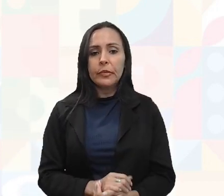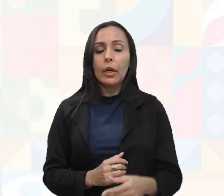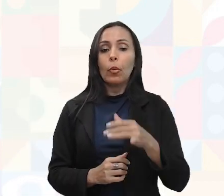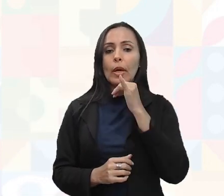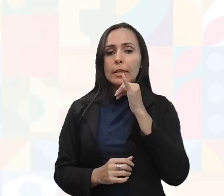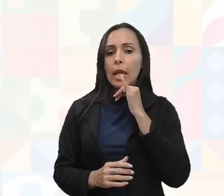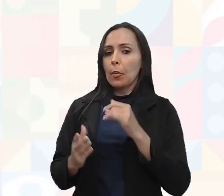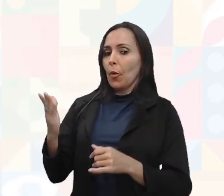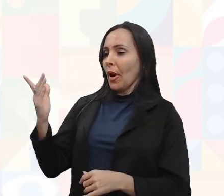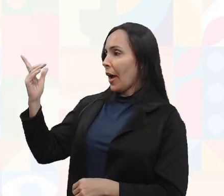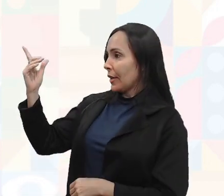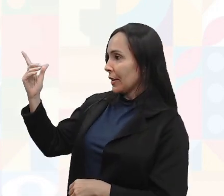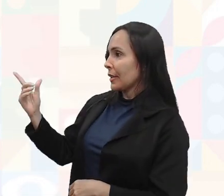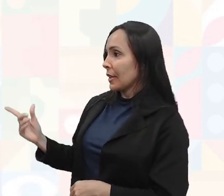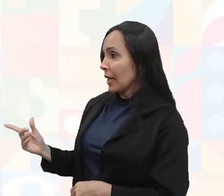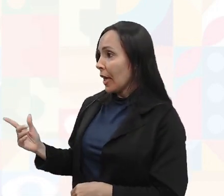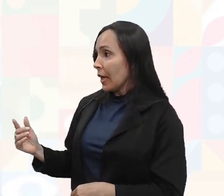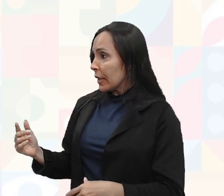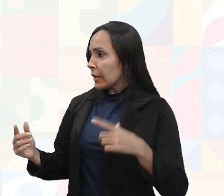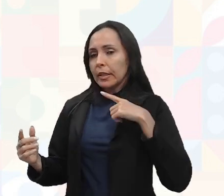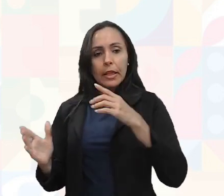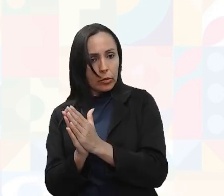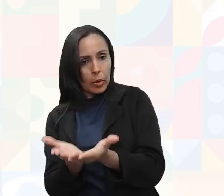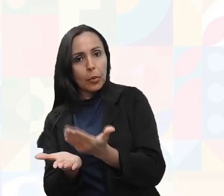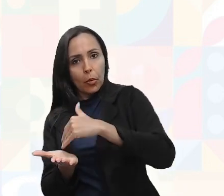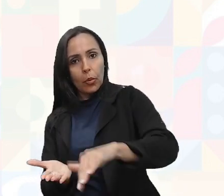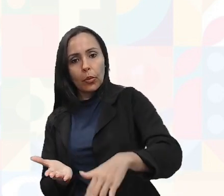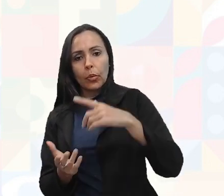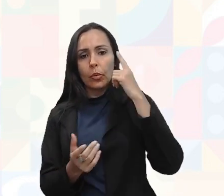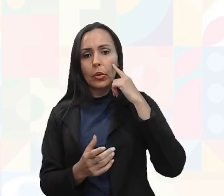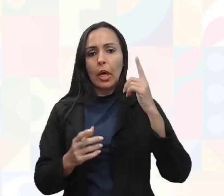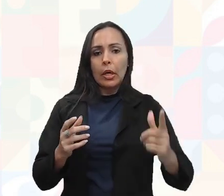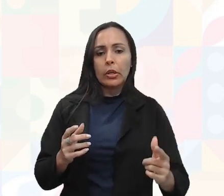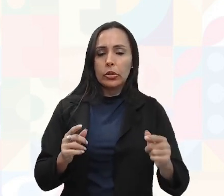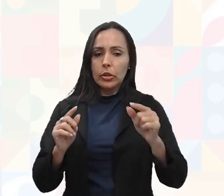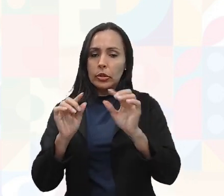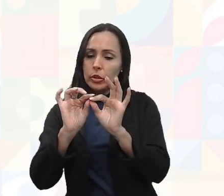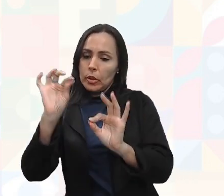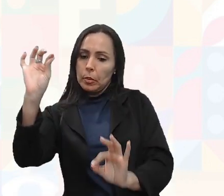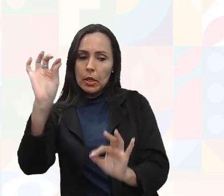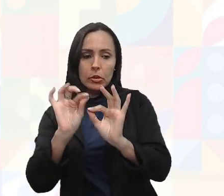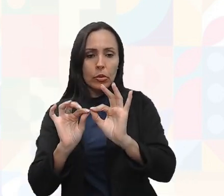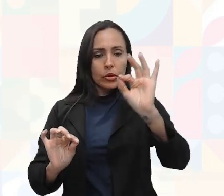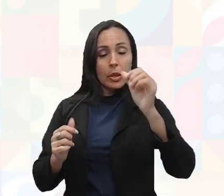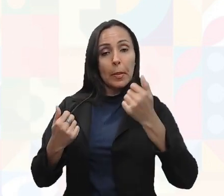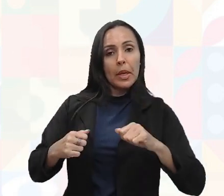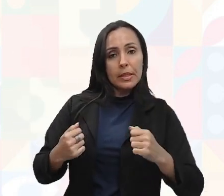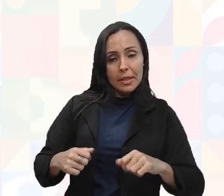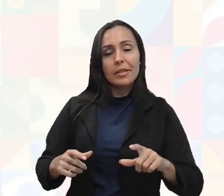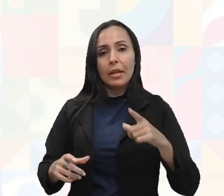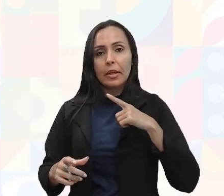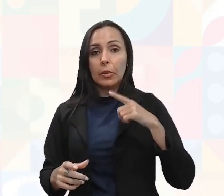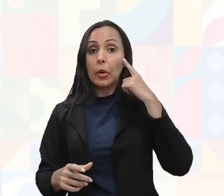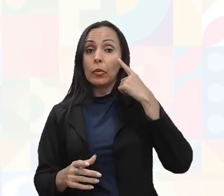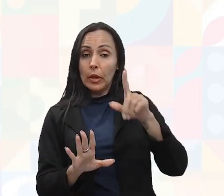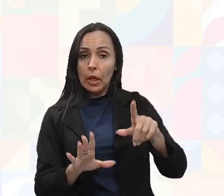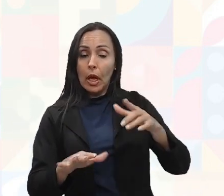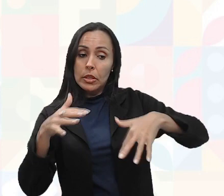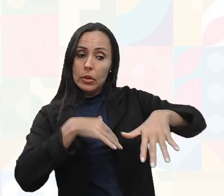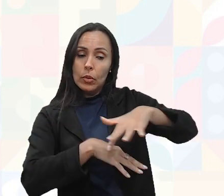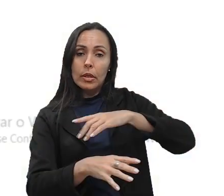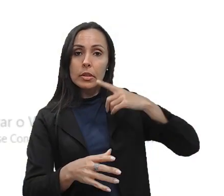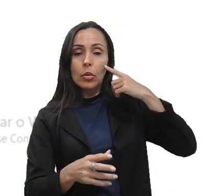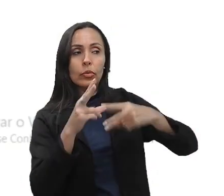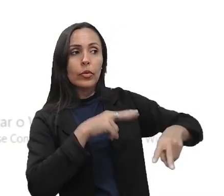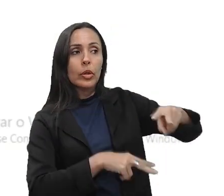exemplozinho que também tem lá no nosso e-book, né, das dimensões que a gente precisa ter para a circulação no banheiro, para o